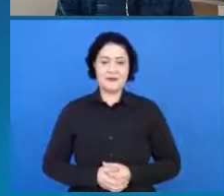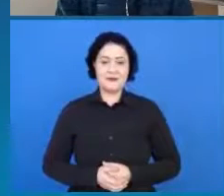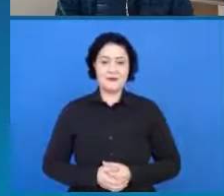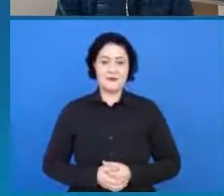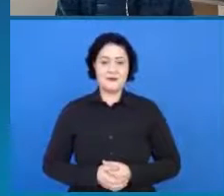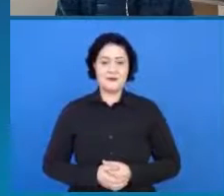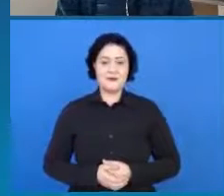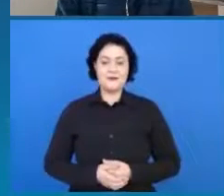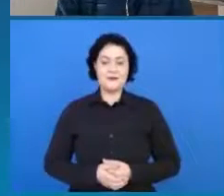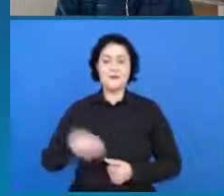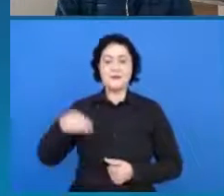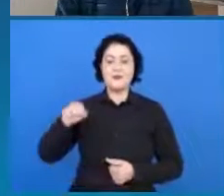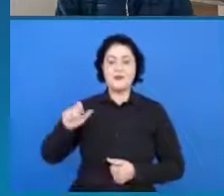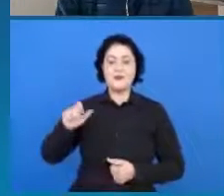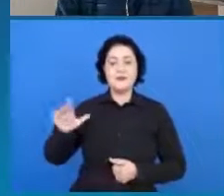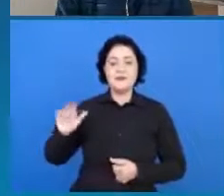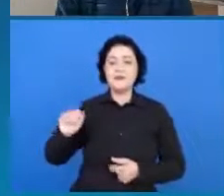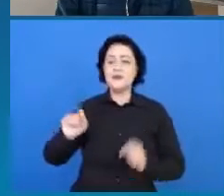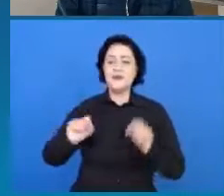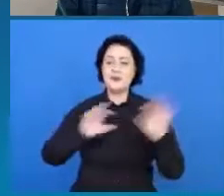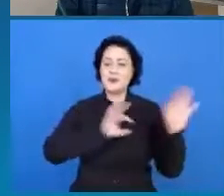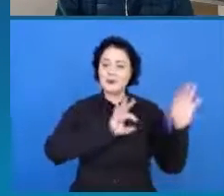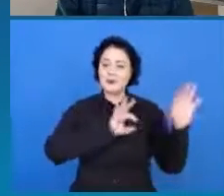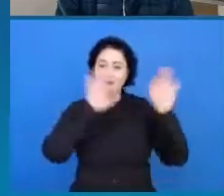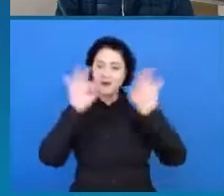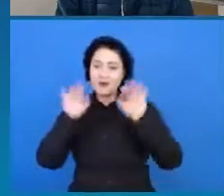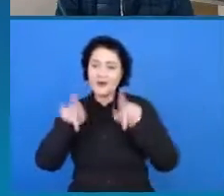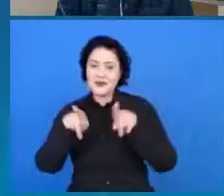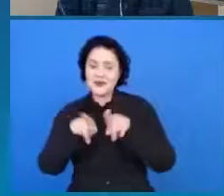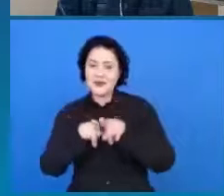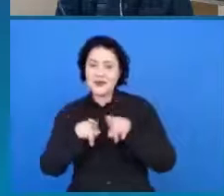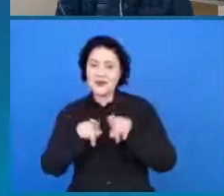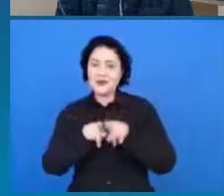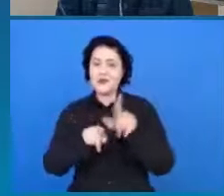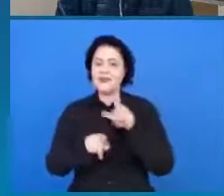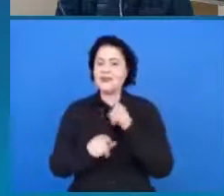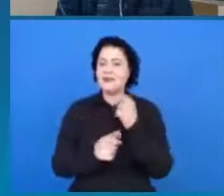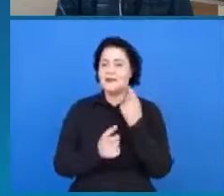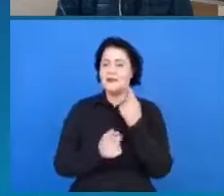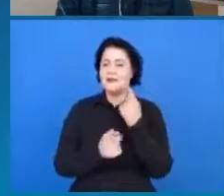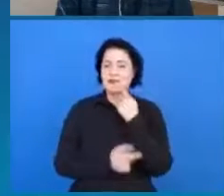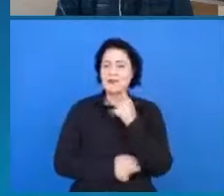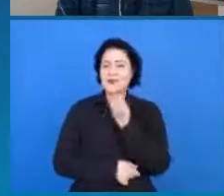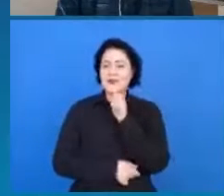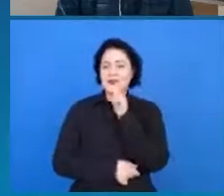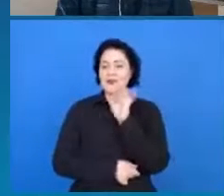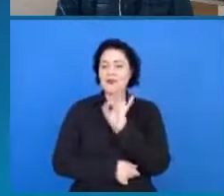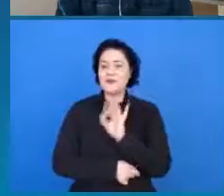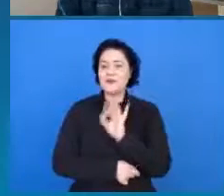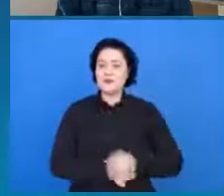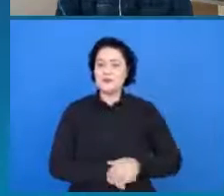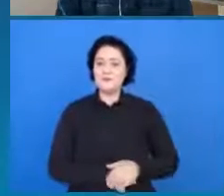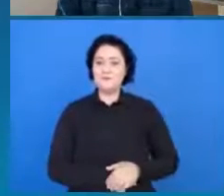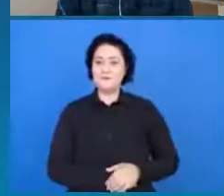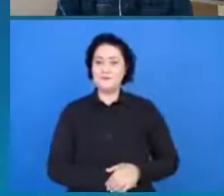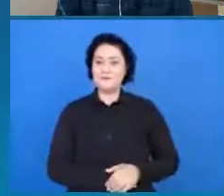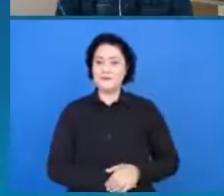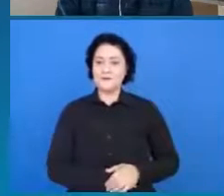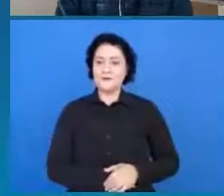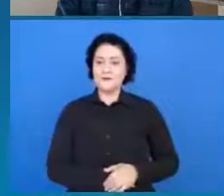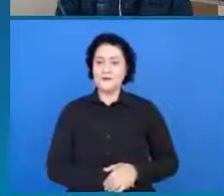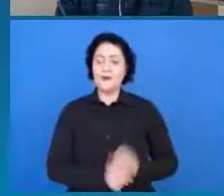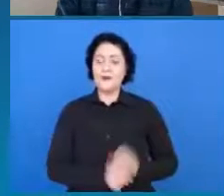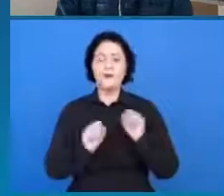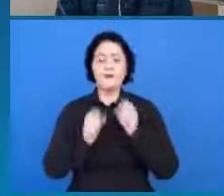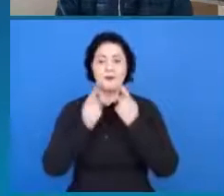Malena já falo do que nós vamos assistir ou você ainda tem alguma coisa para nos dizer antes você